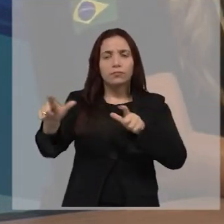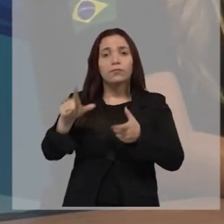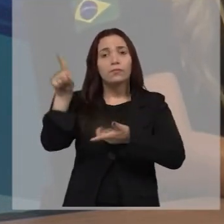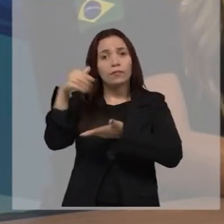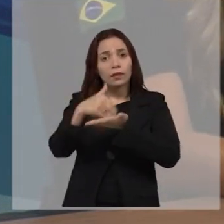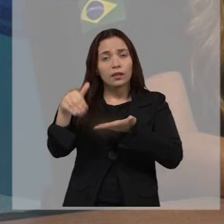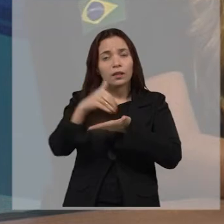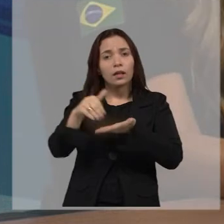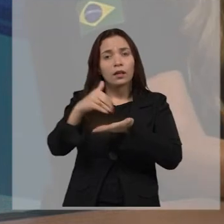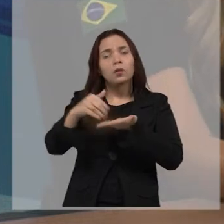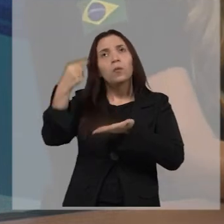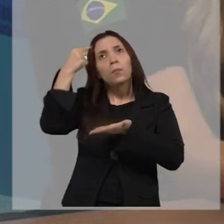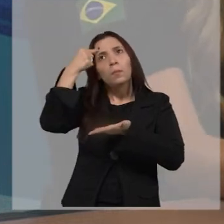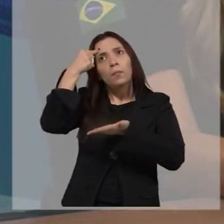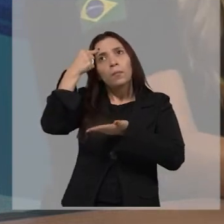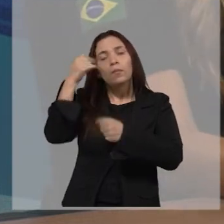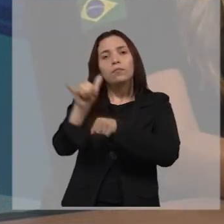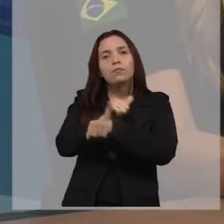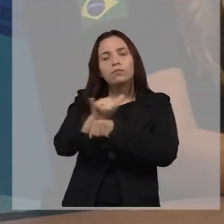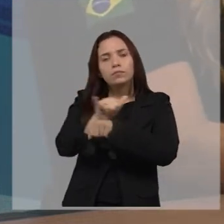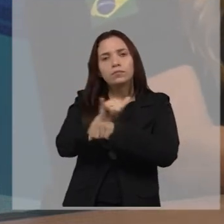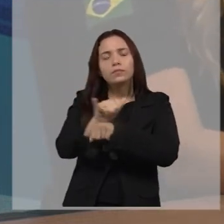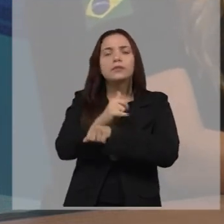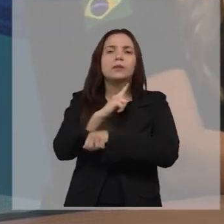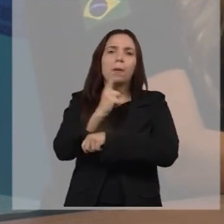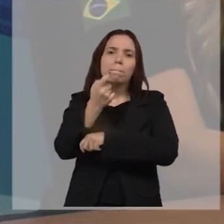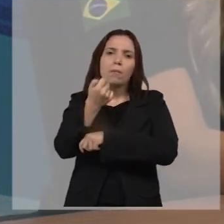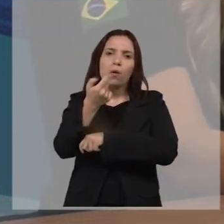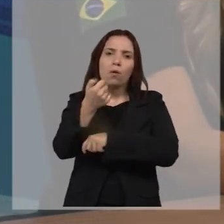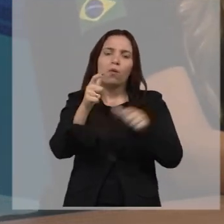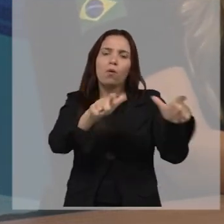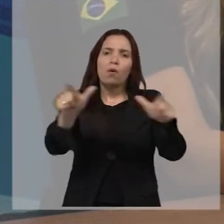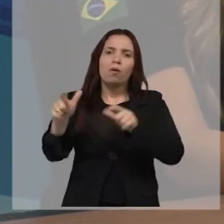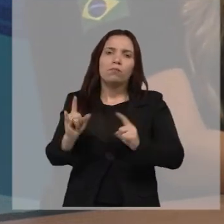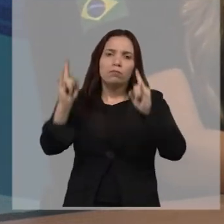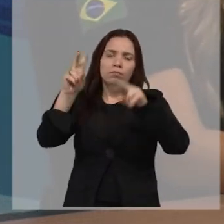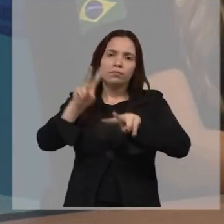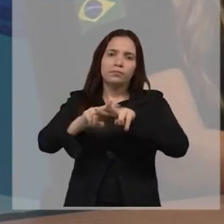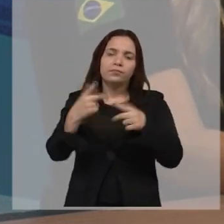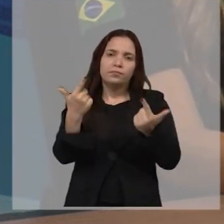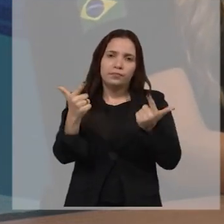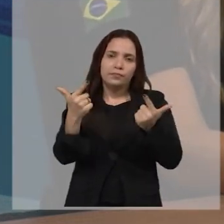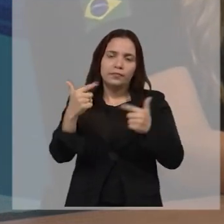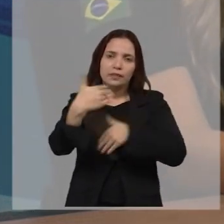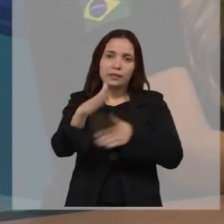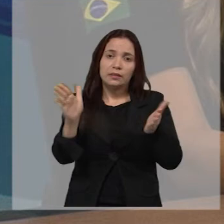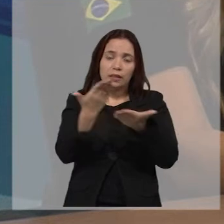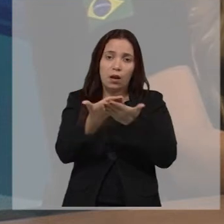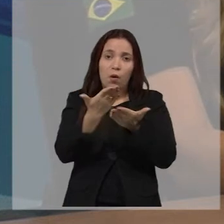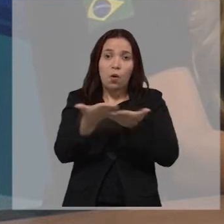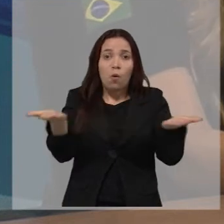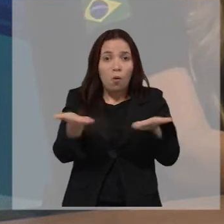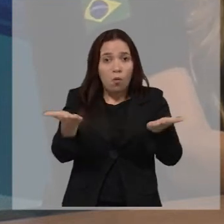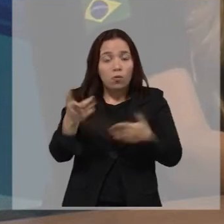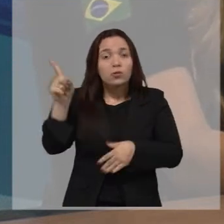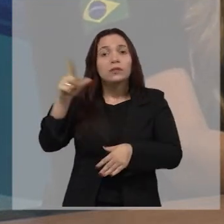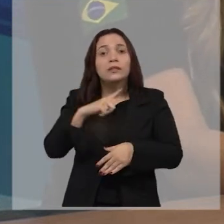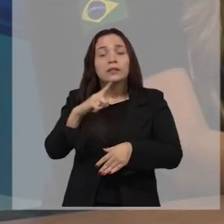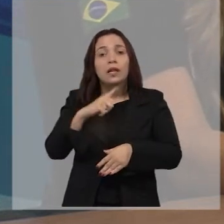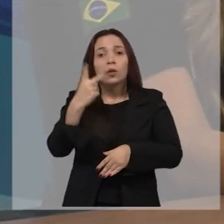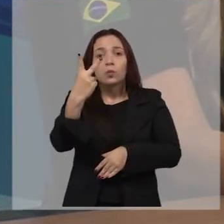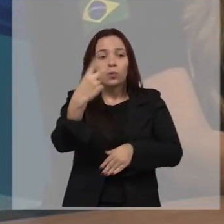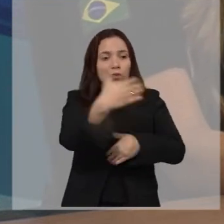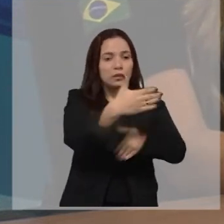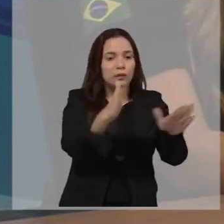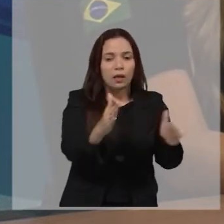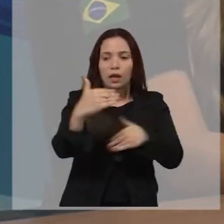isso e o secretário vem a criar onde não tem, que são poucas unidades prisionais não têm salas de aula. O Imelda hoje tem 2. Eu comporto